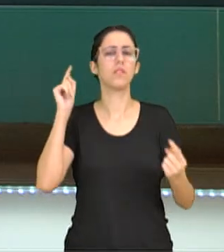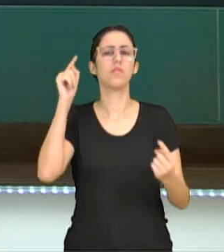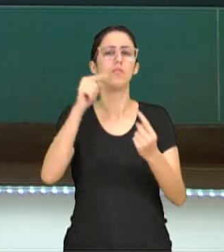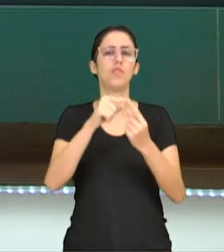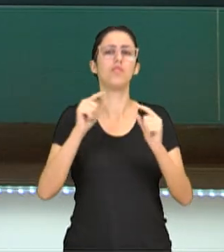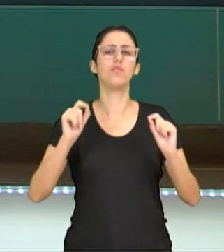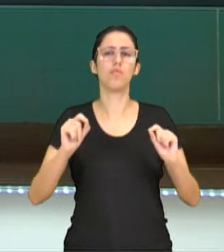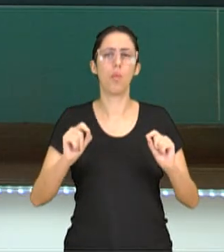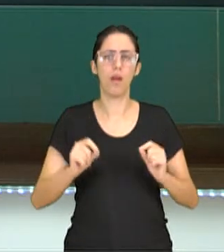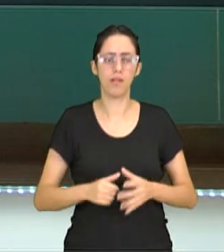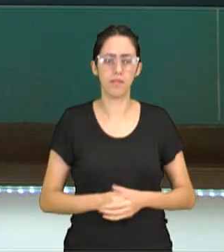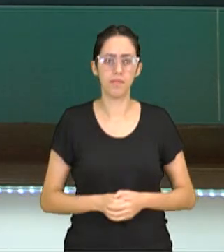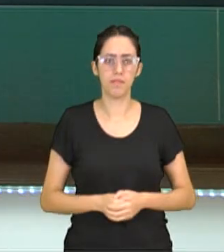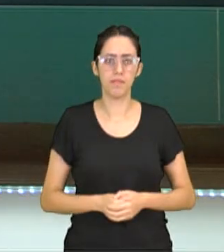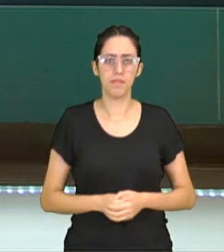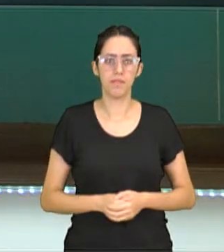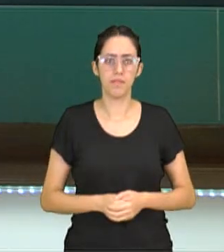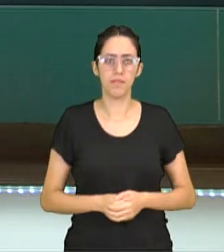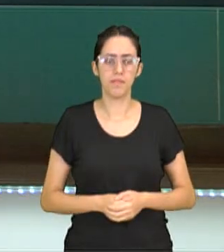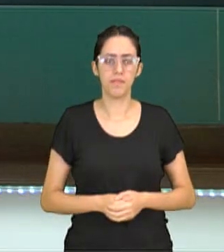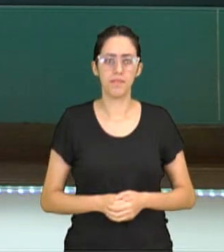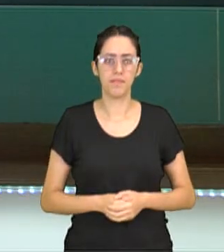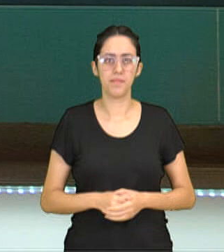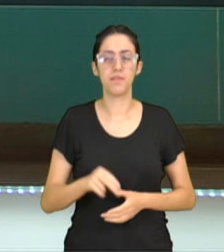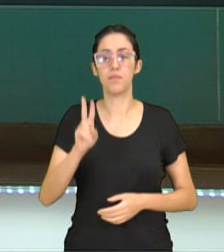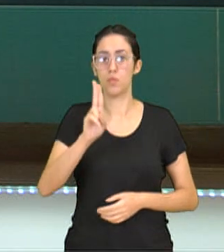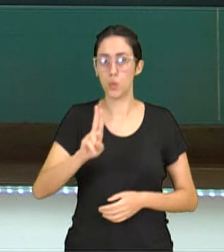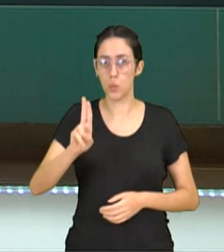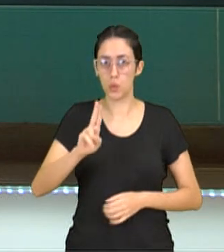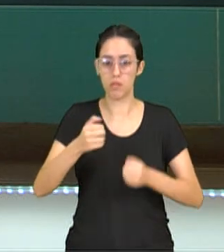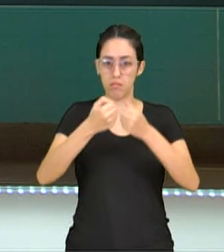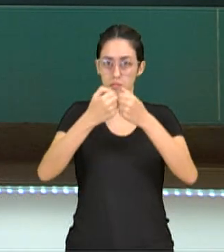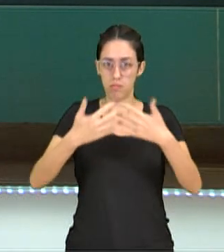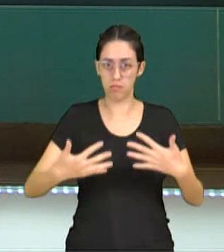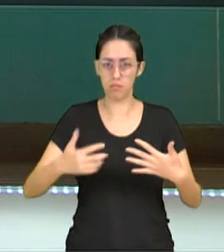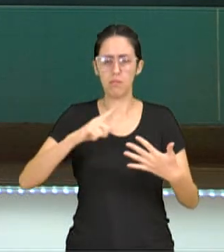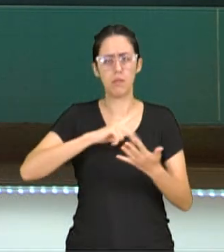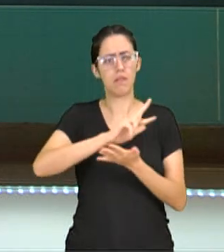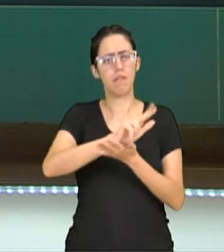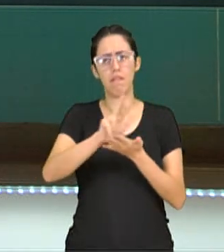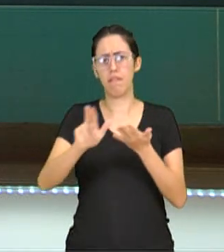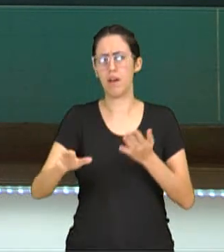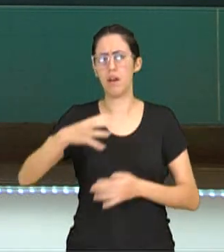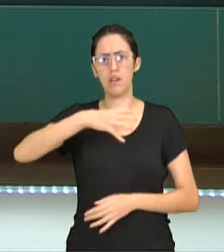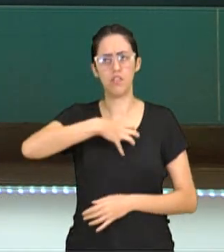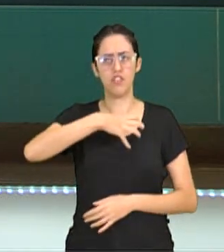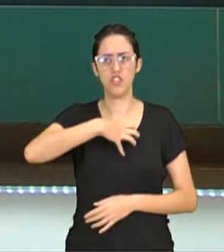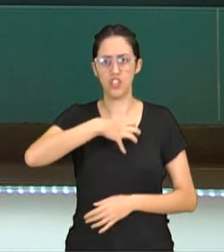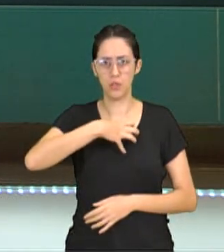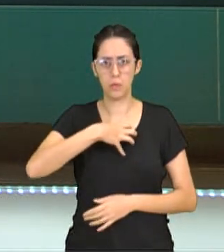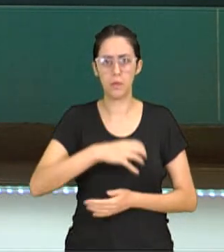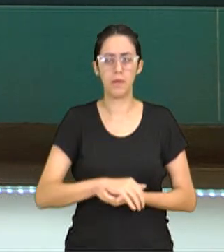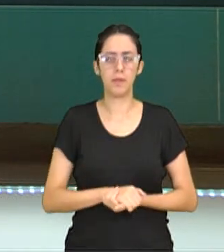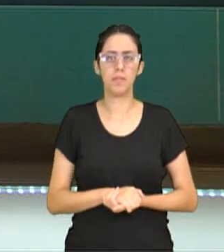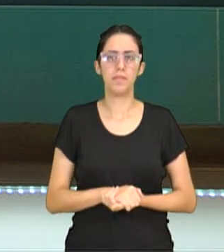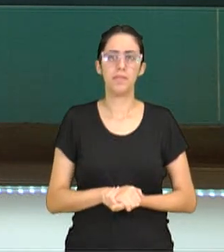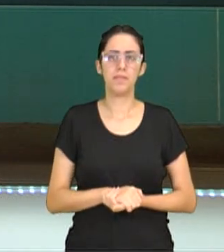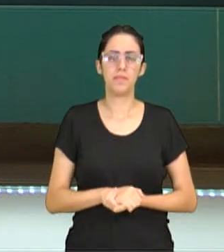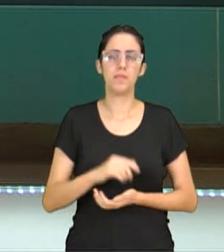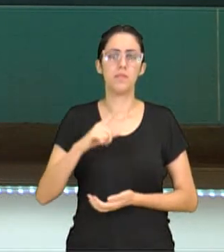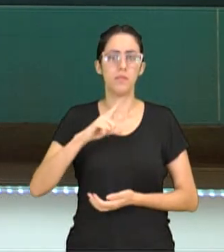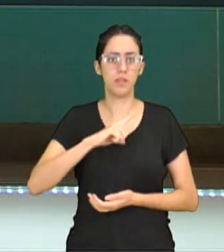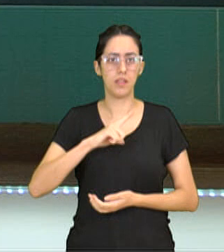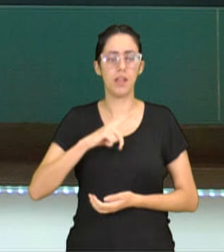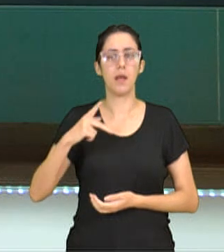aqui? Aplicar as técnicas de fatoração, que são várias, né, que a gente viu, de polinômios